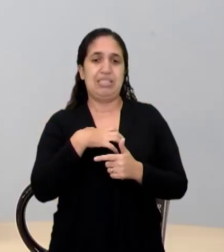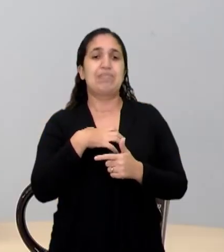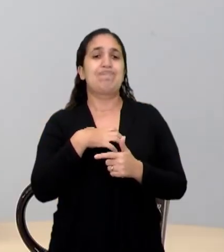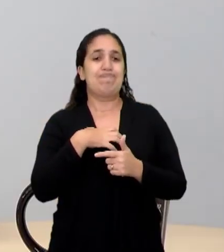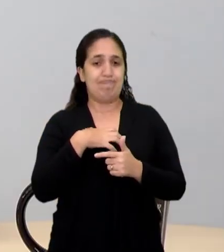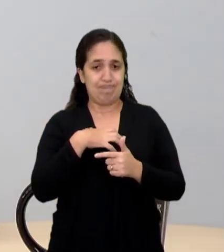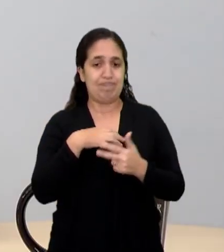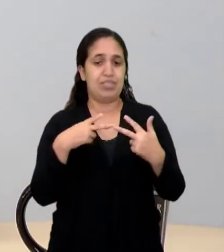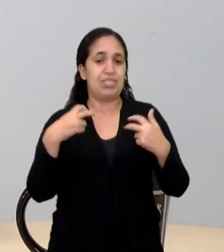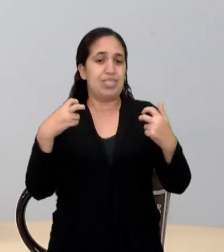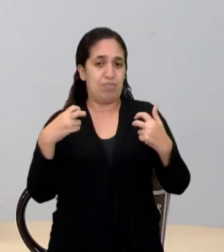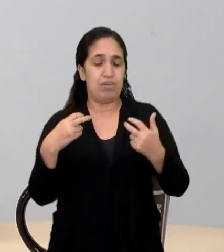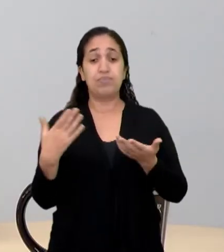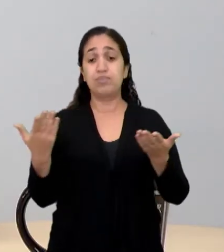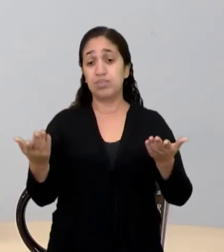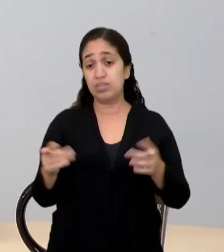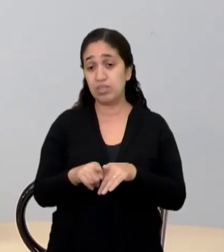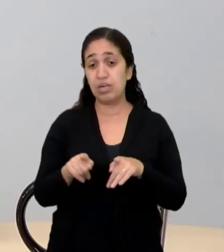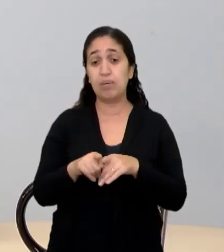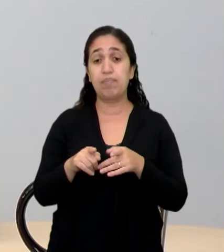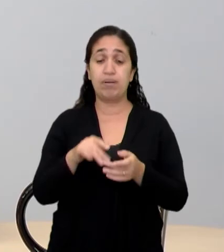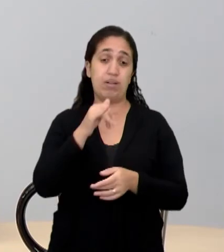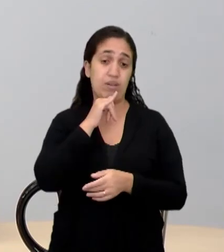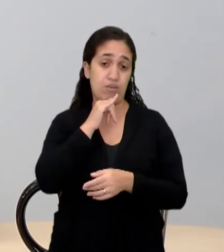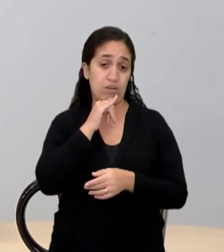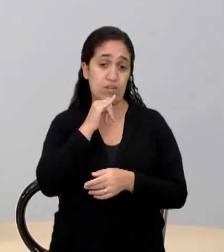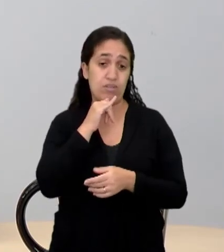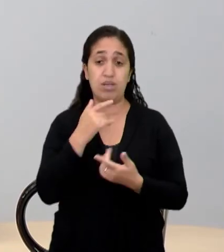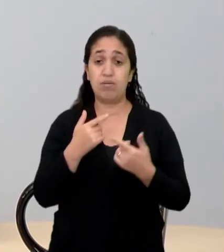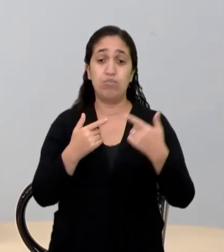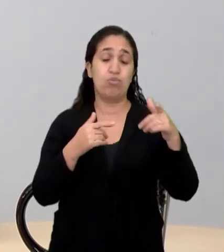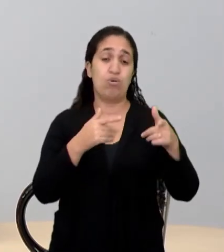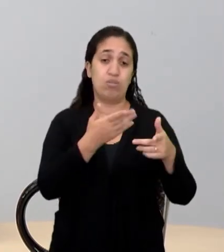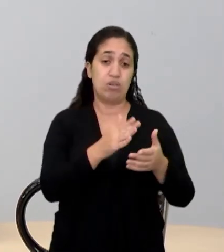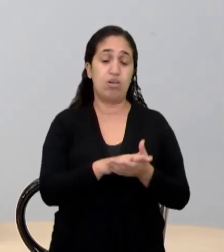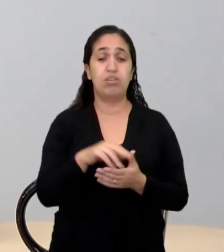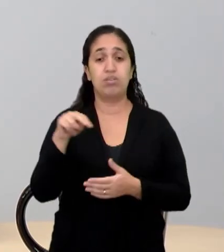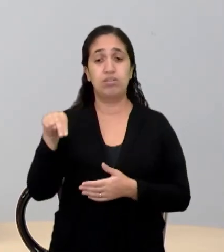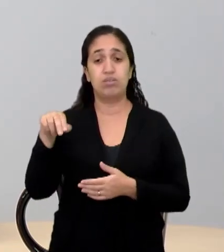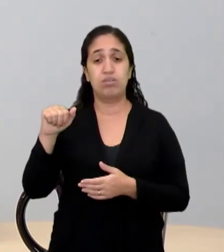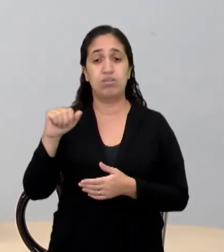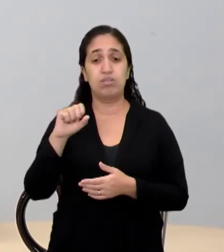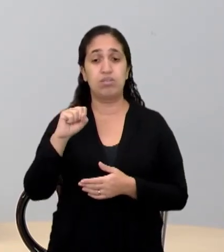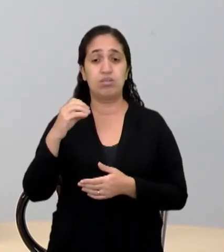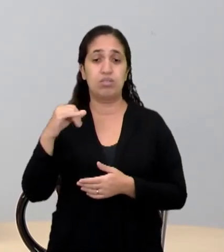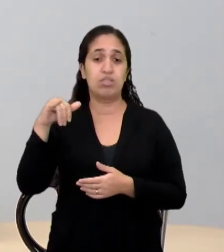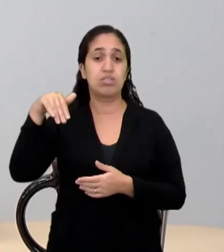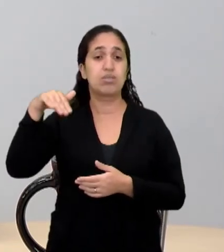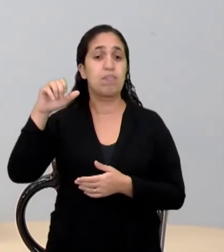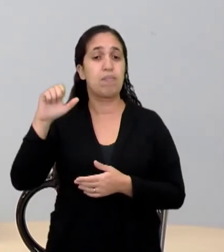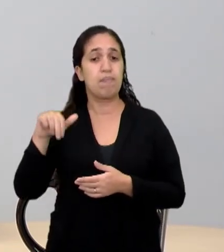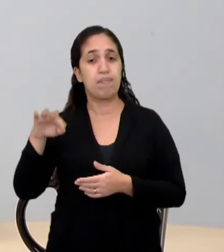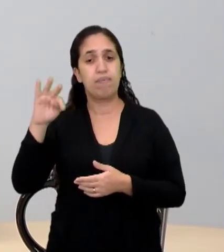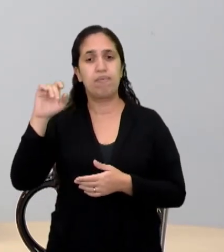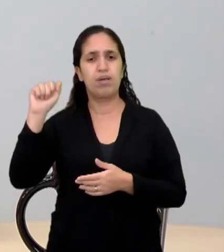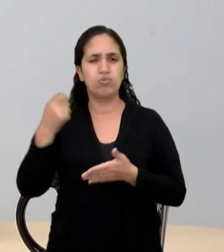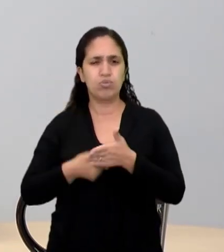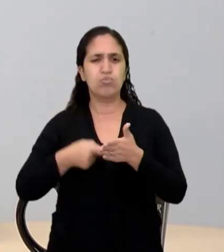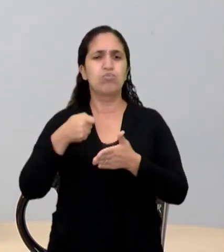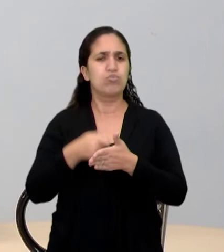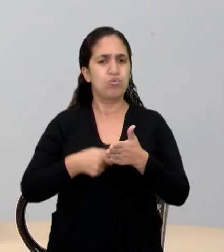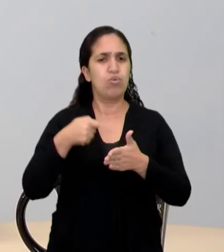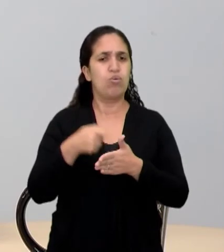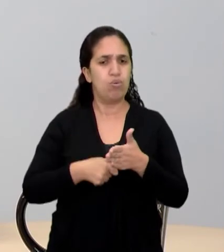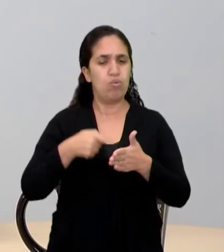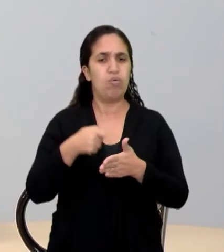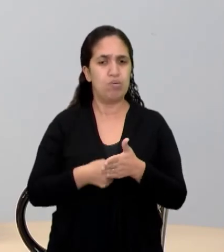Aí nós temos como exemplo Abdias do Nascimento, que não tem como não falar, que foi uma pessoa, né, uma pessoa que luta bastante nesse contexto